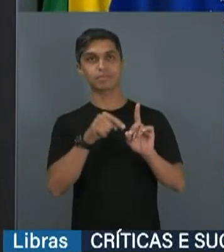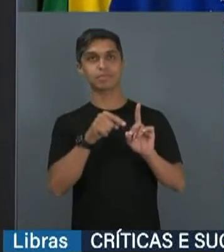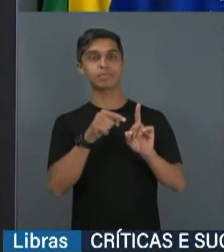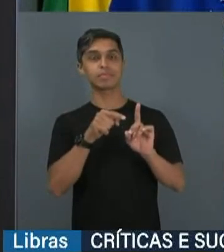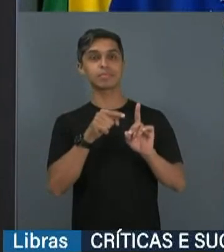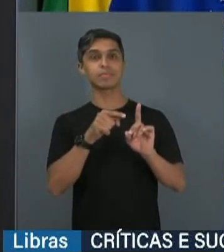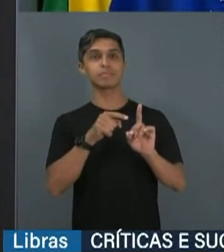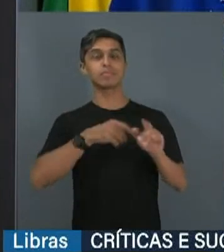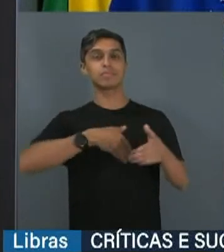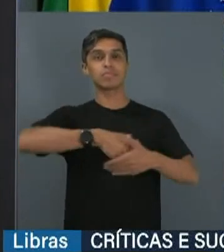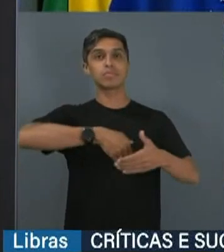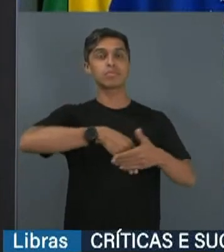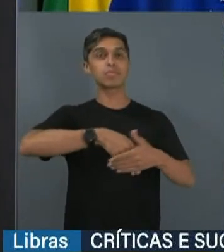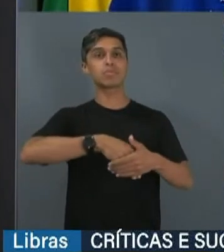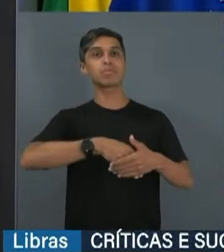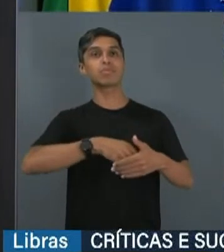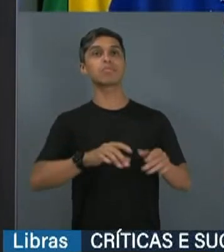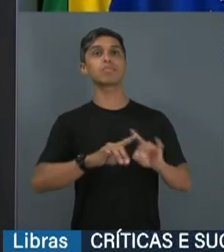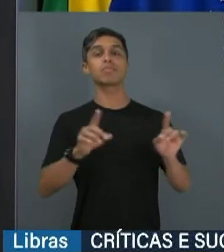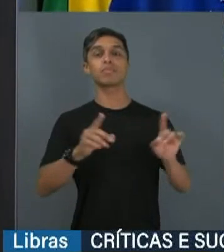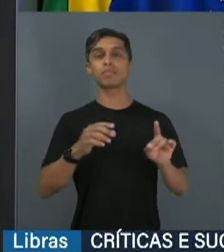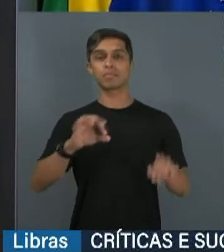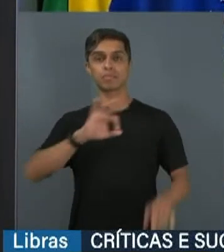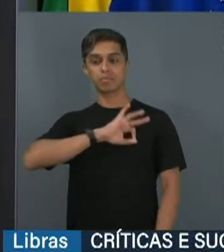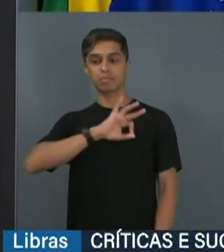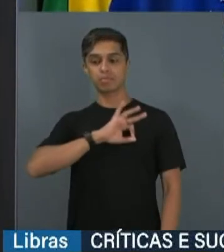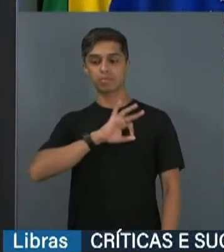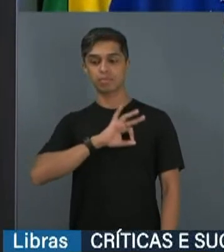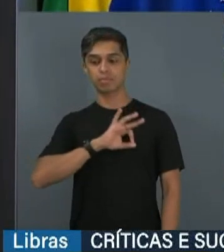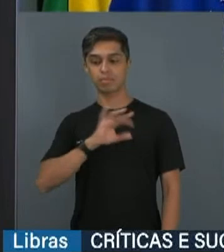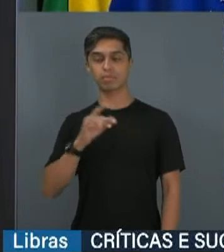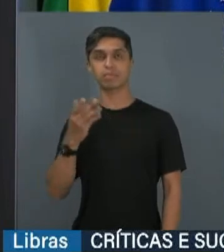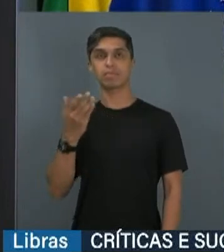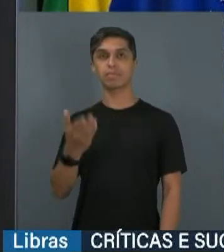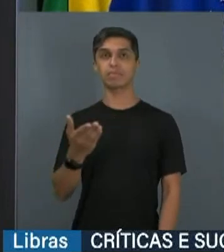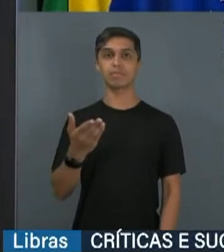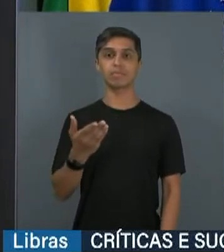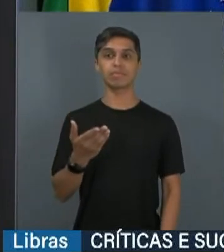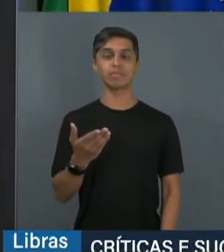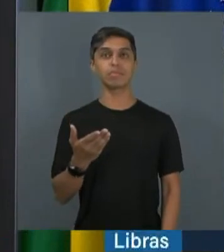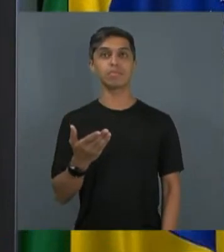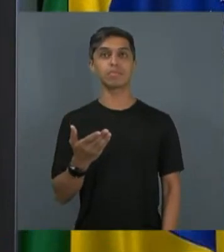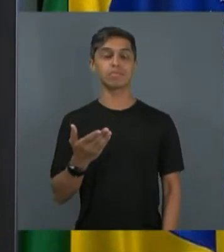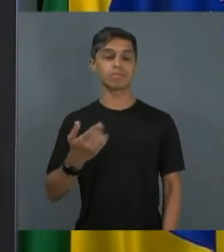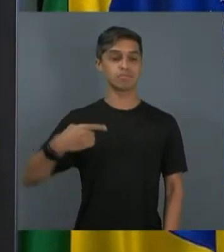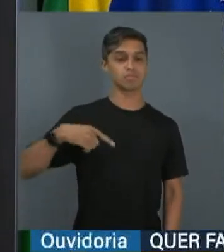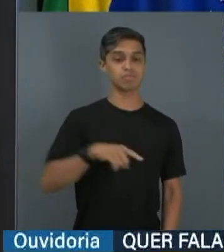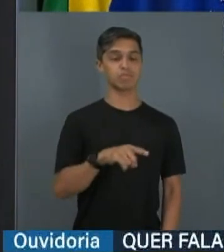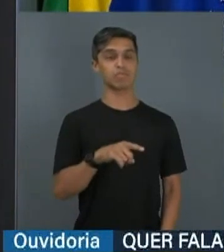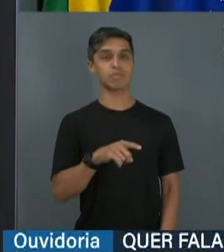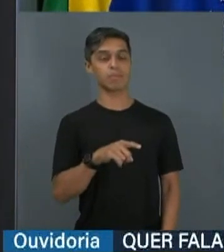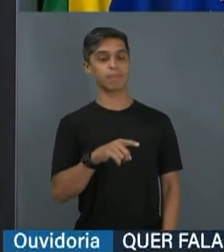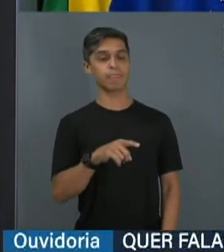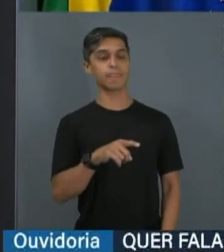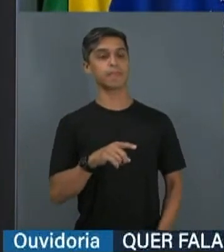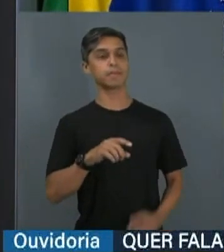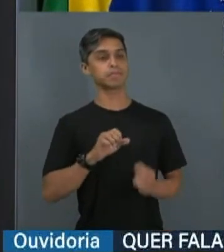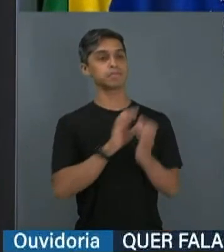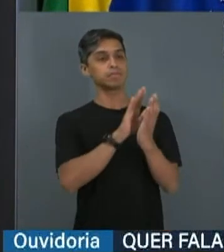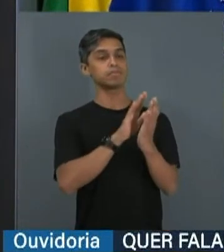a polícia foi lá de forma muito serena, tranquila, abordou da forma como tem que